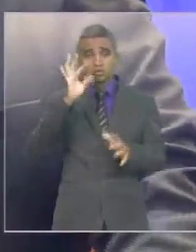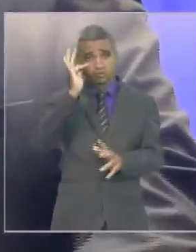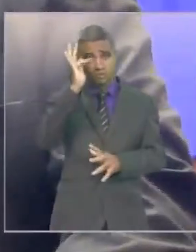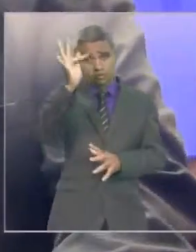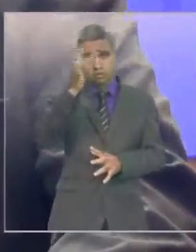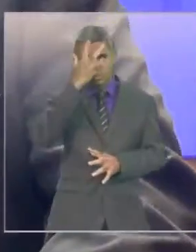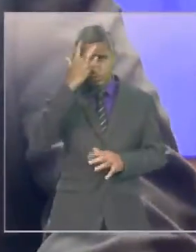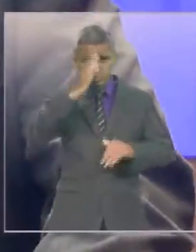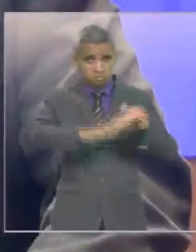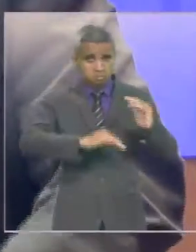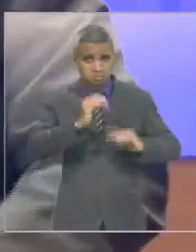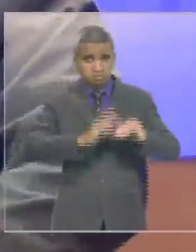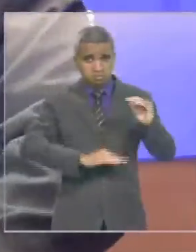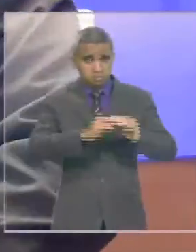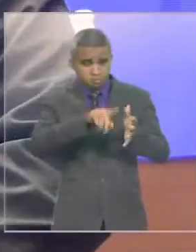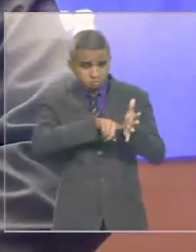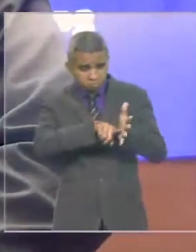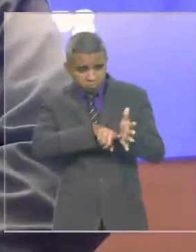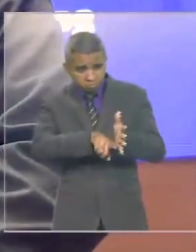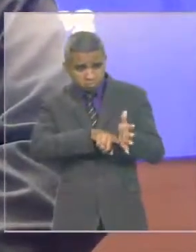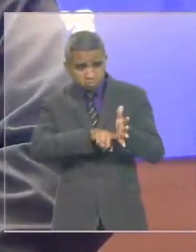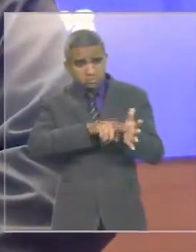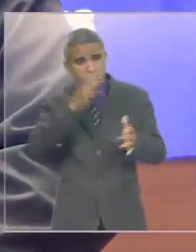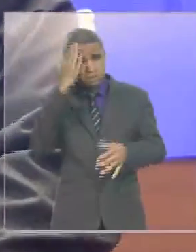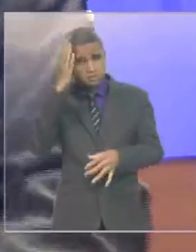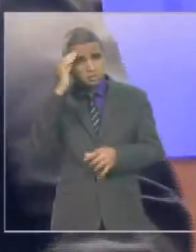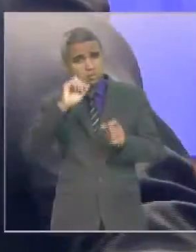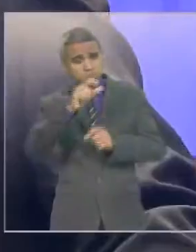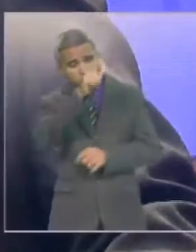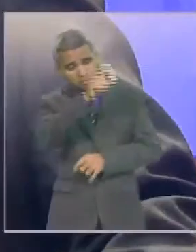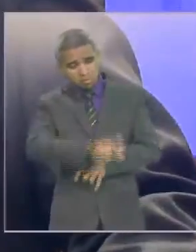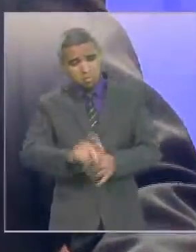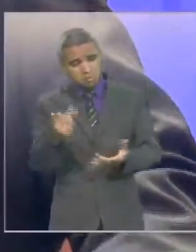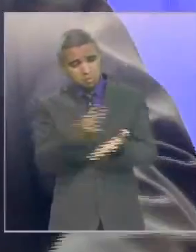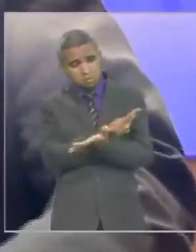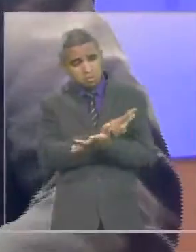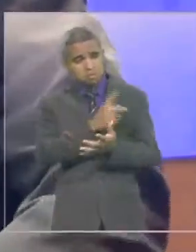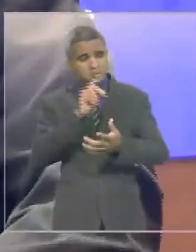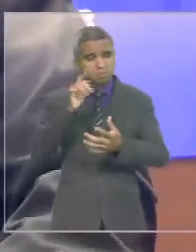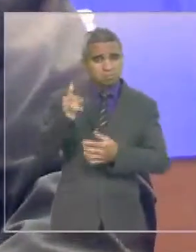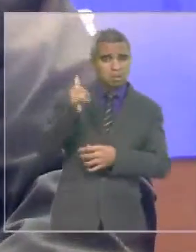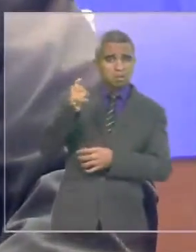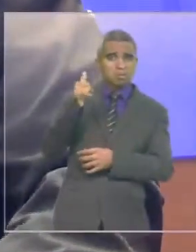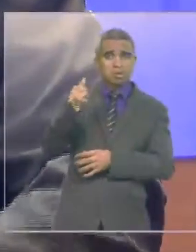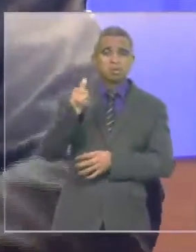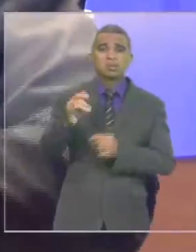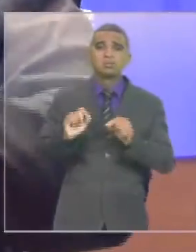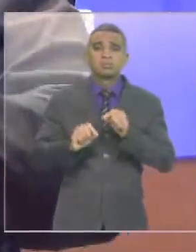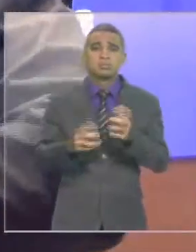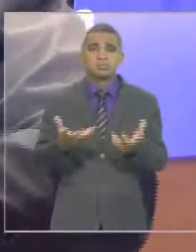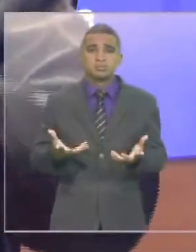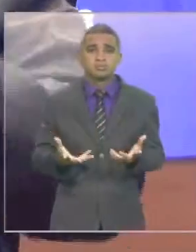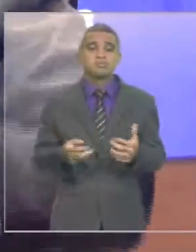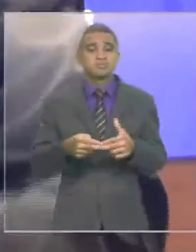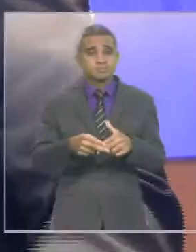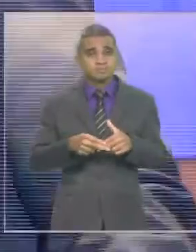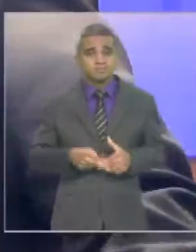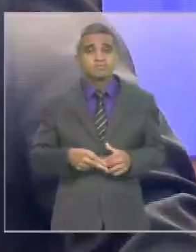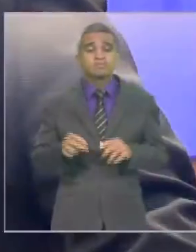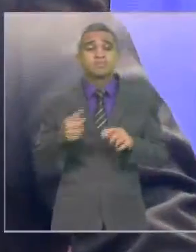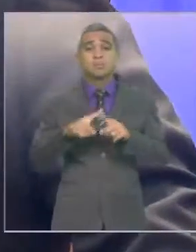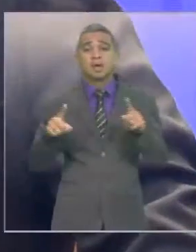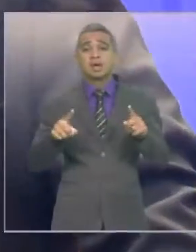quero dizer sim que muitas dessas coisas que acontecem com perguntado é em virtude desse alto grau